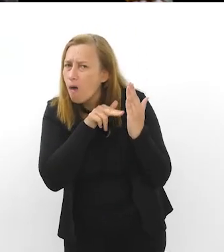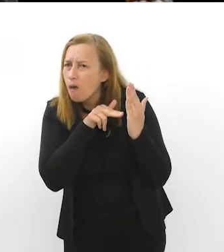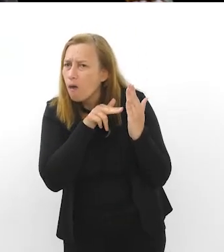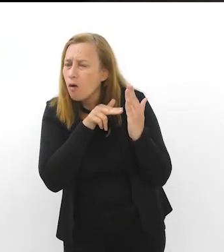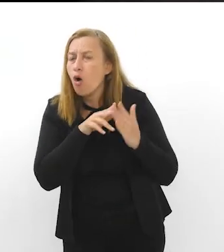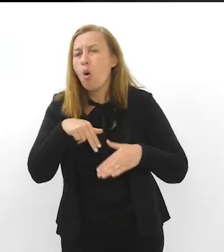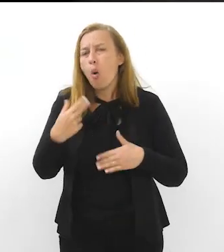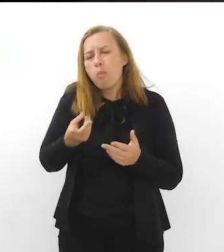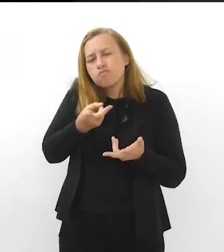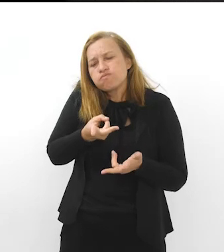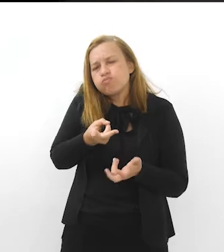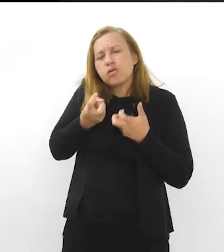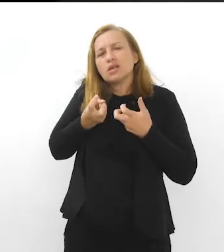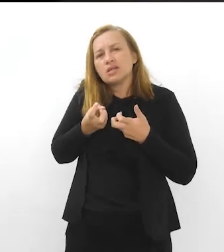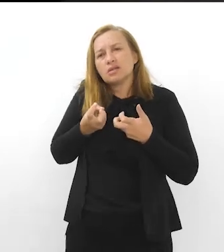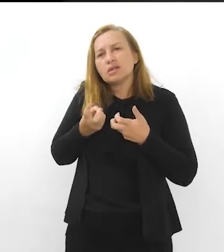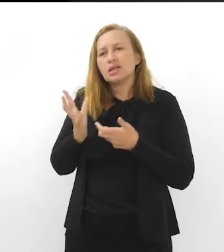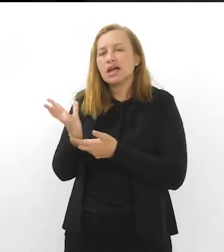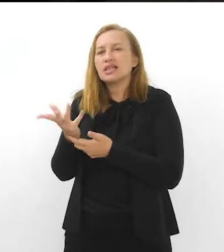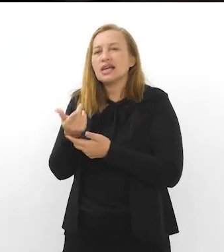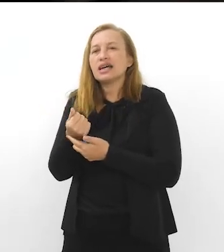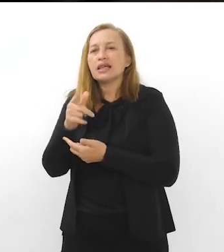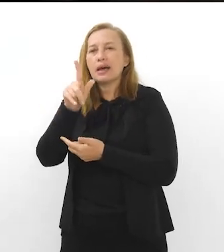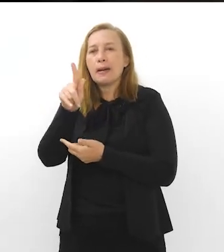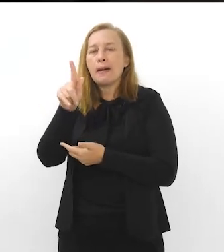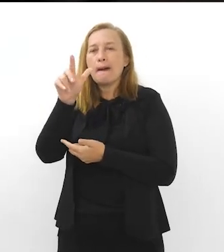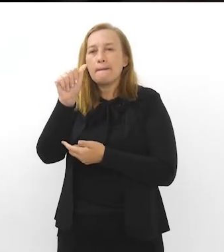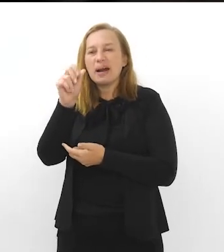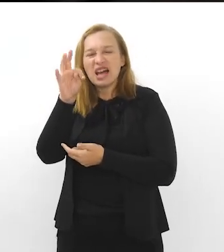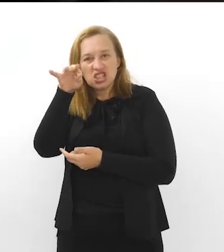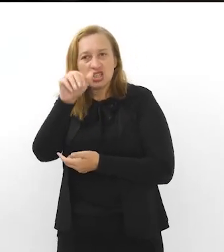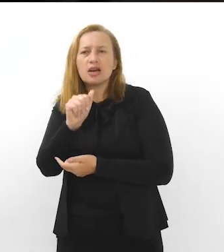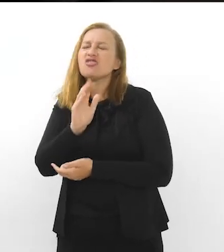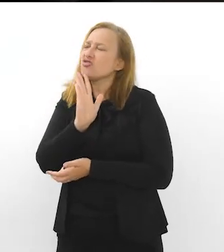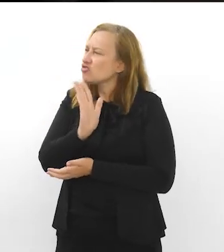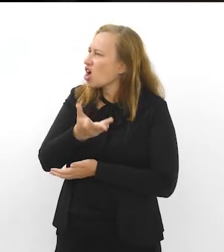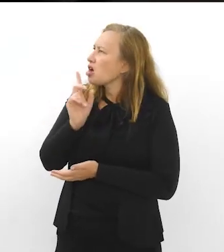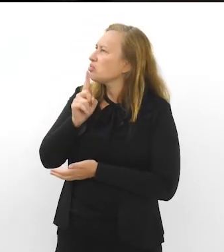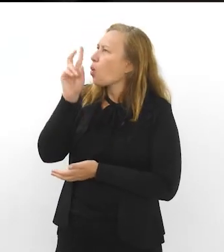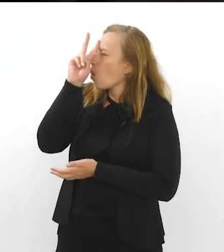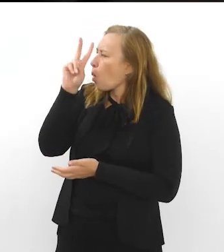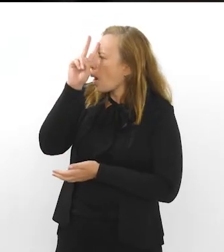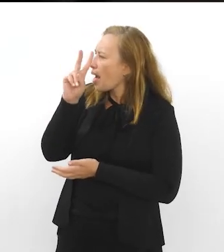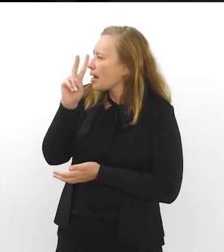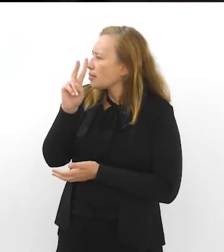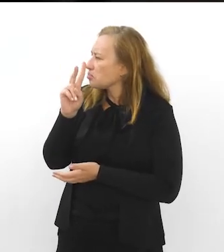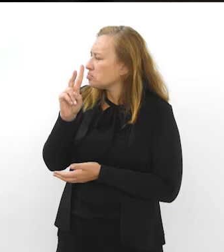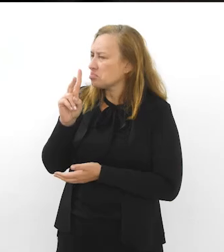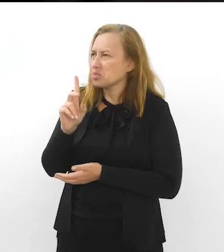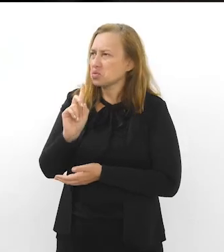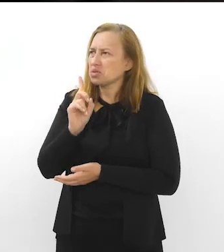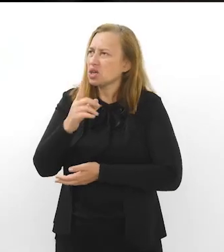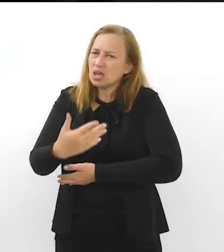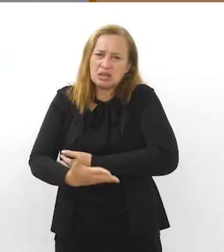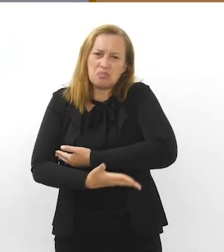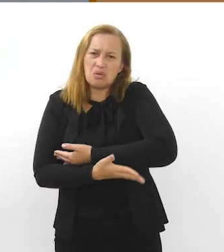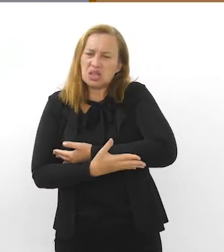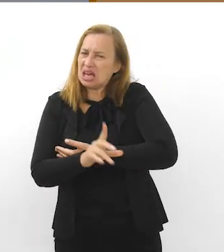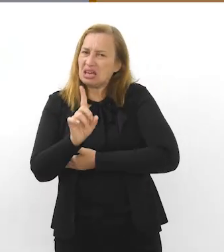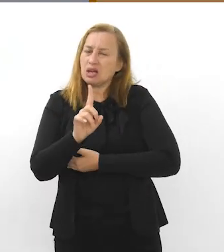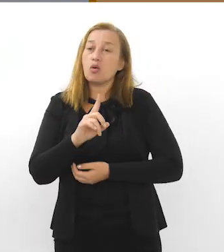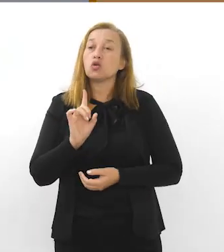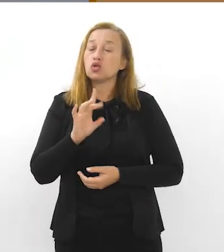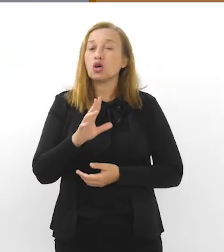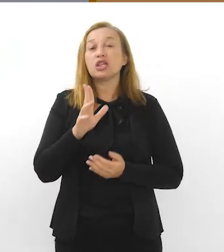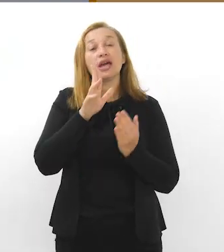ou então ter essa percepção para Já, as artes plásticas? eu não lembro, eu falo que eu não lembro de boneca. Eu lembro de muito